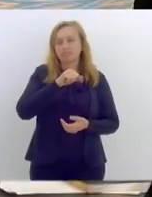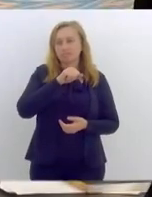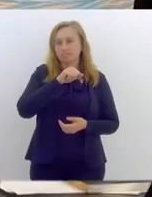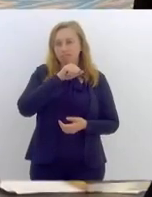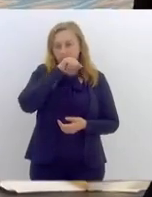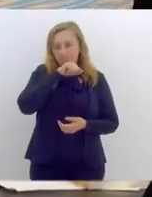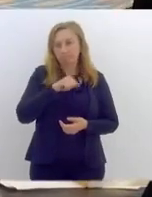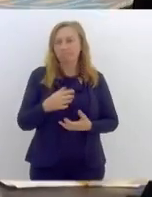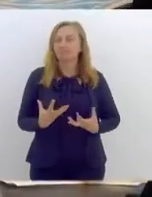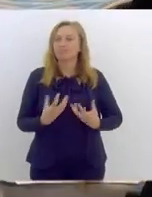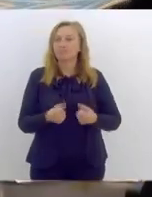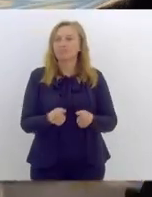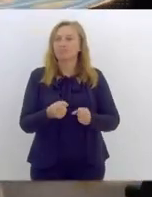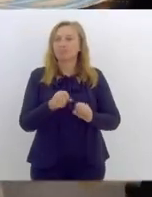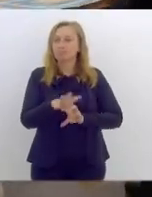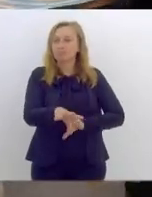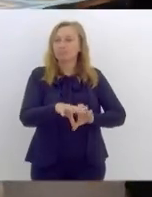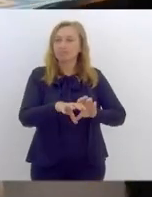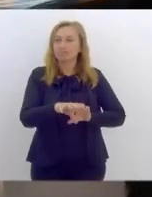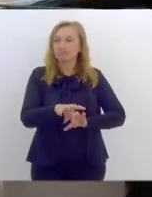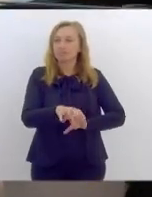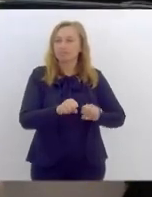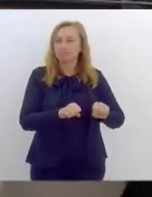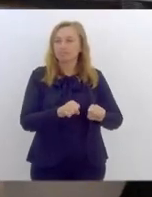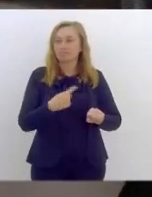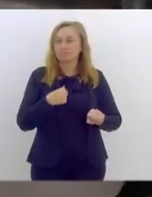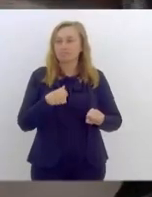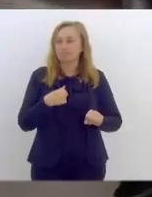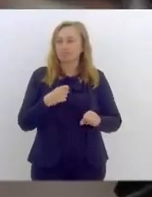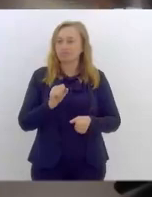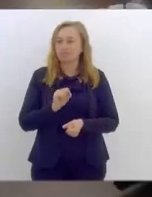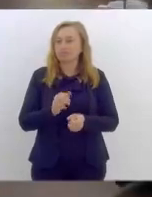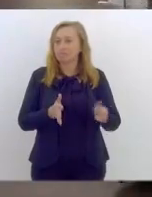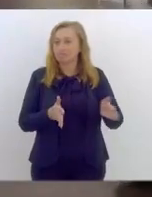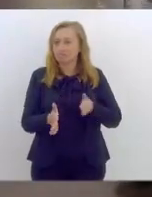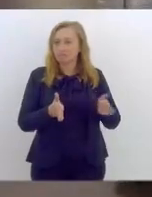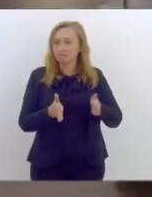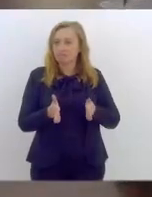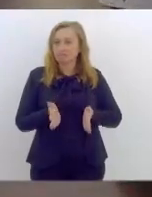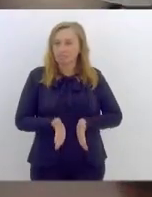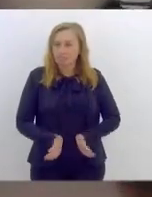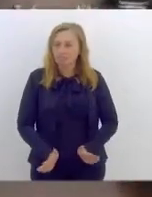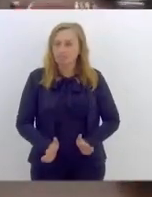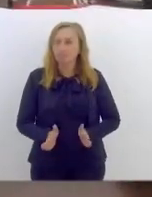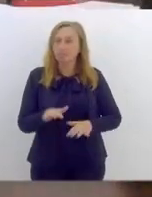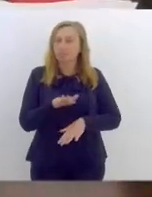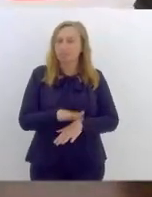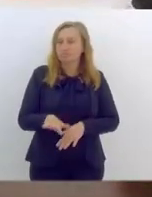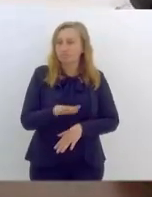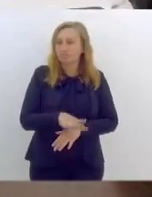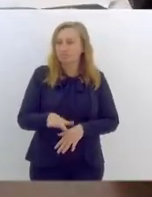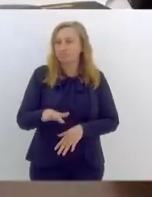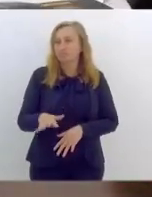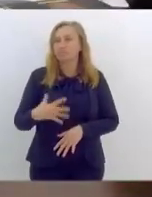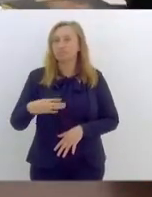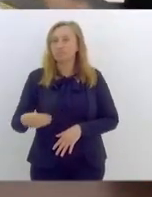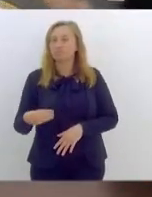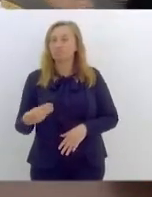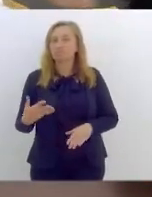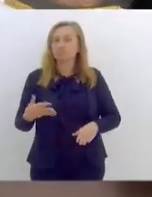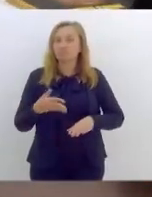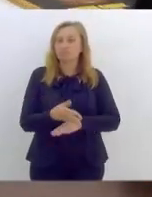recebi esse diploma, eu estava na minha licença maternidade. Então, hoje, eu trago aqui as minhas pequenas, né, para mostrar que a gente vai